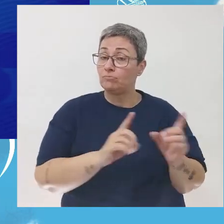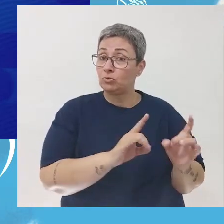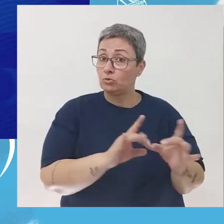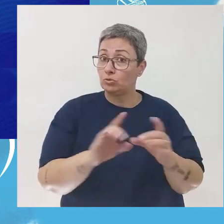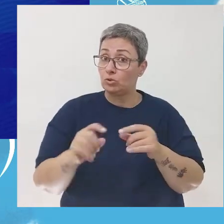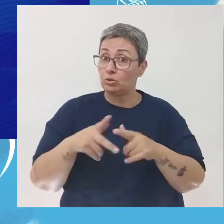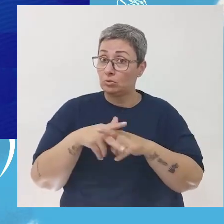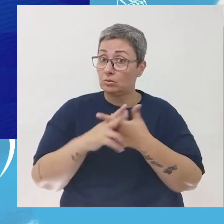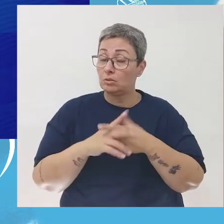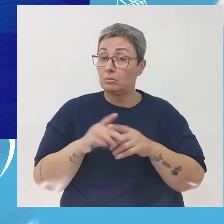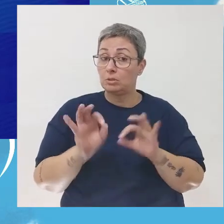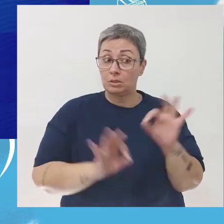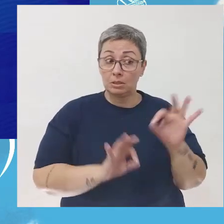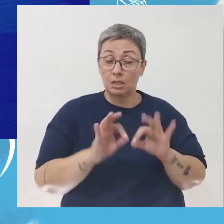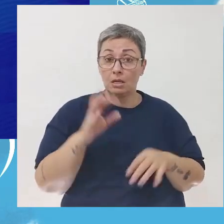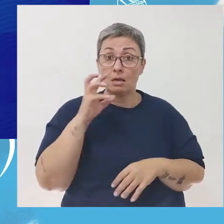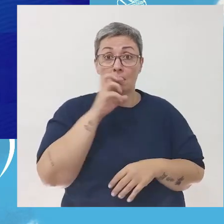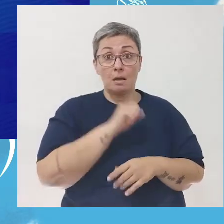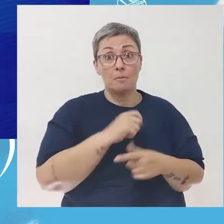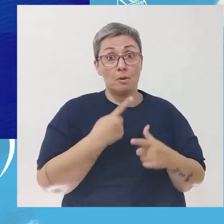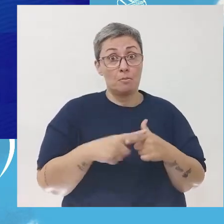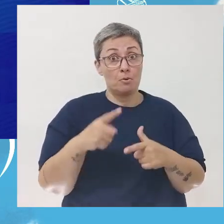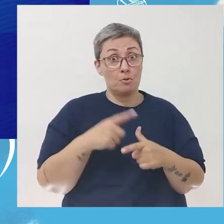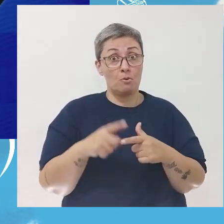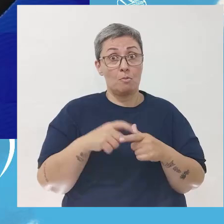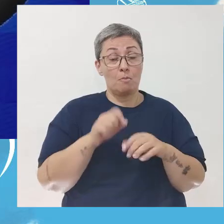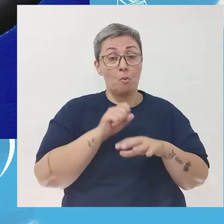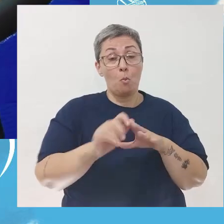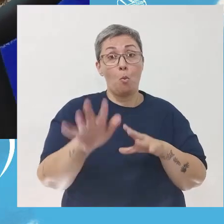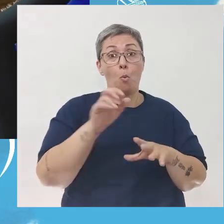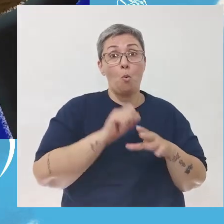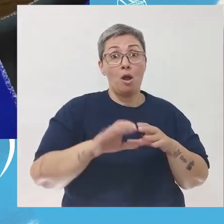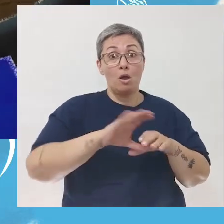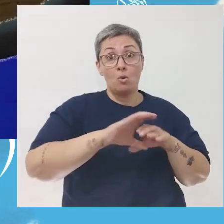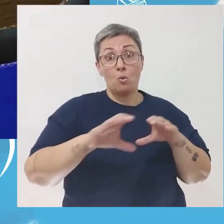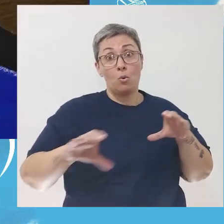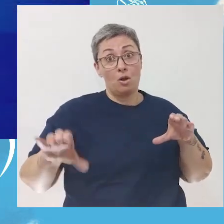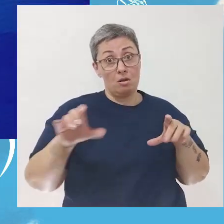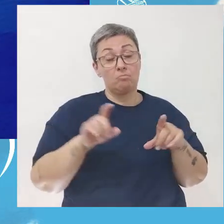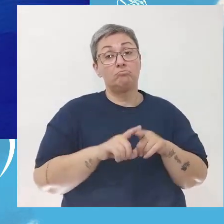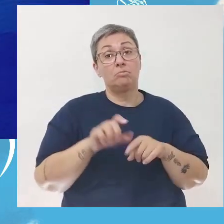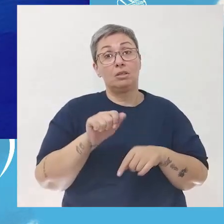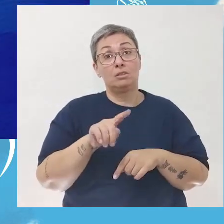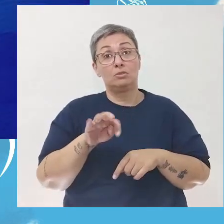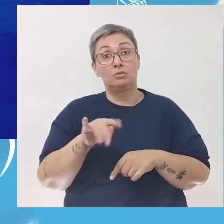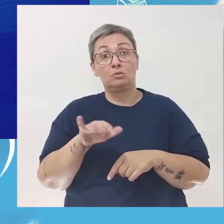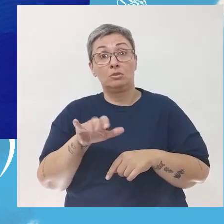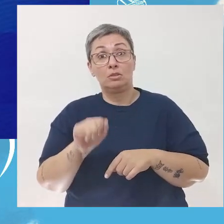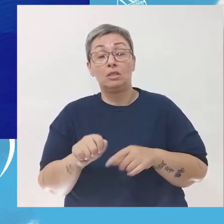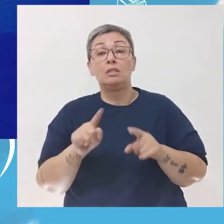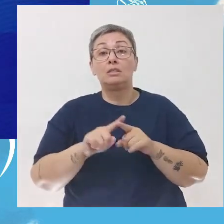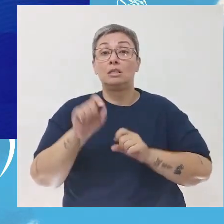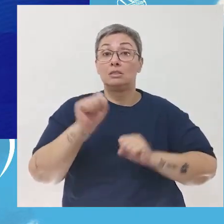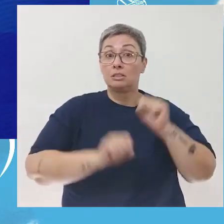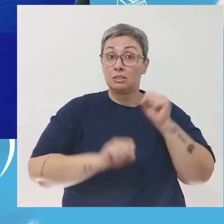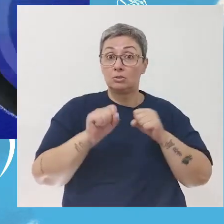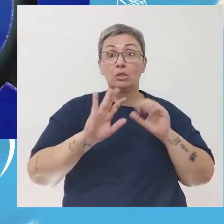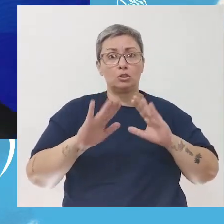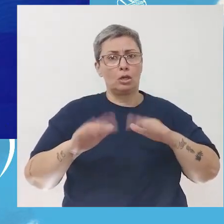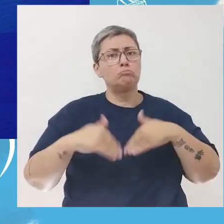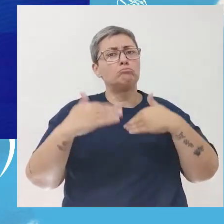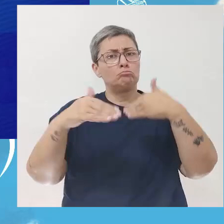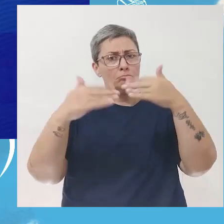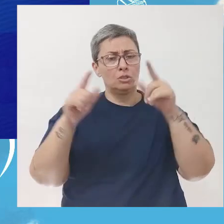a manutenção e corrigir rapidamente problemas e vazamentos em tubulações e adutoras. Na indústria já houve